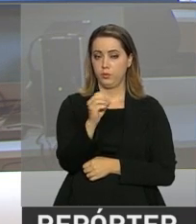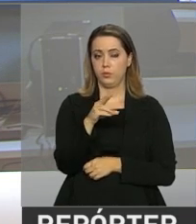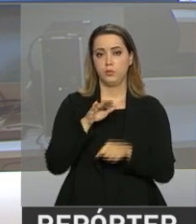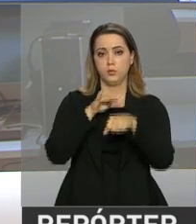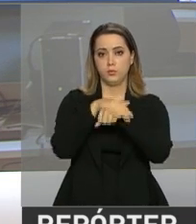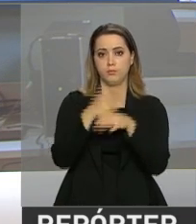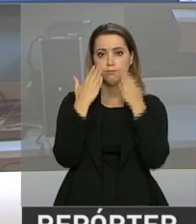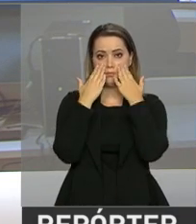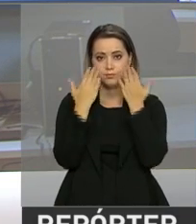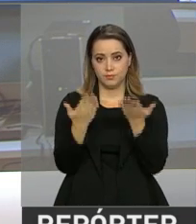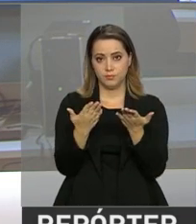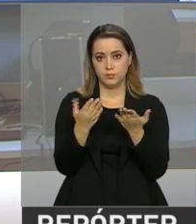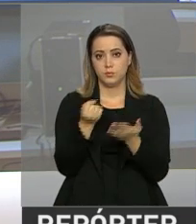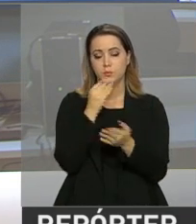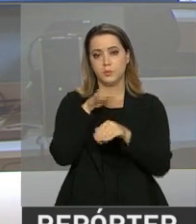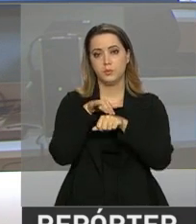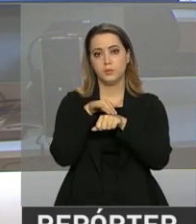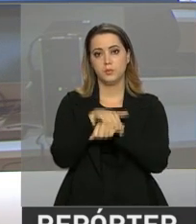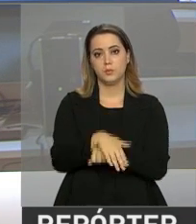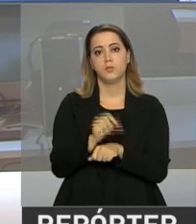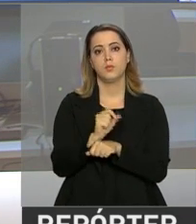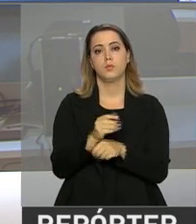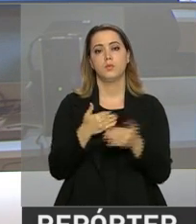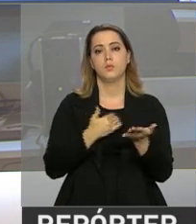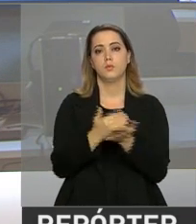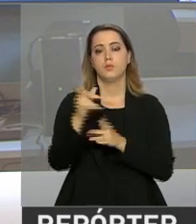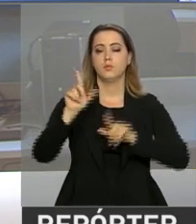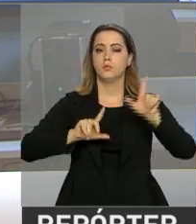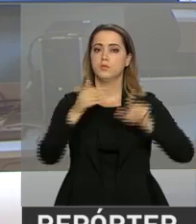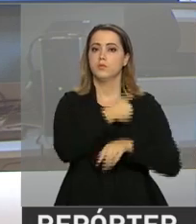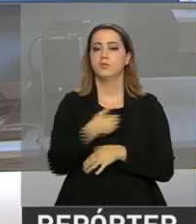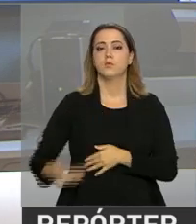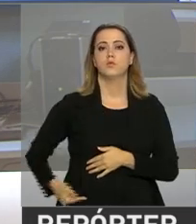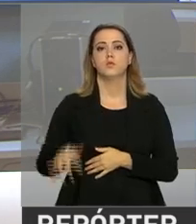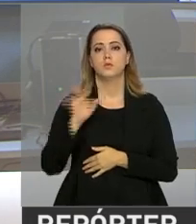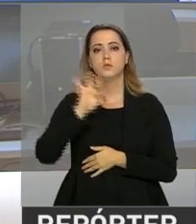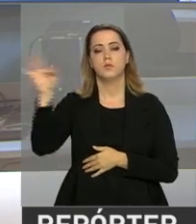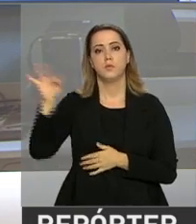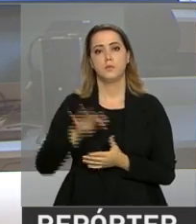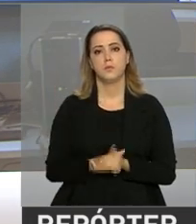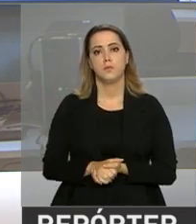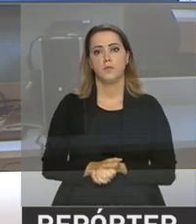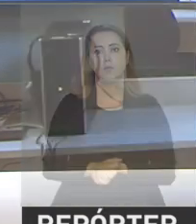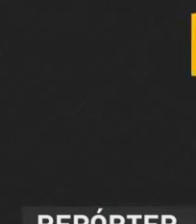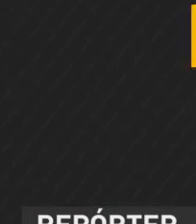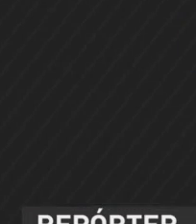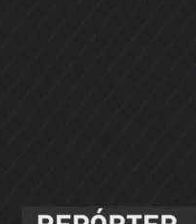edição. Uma boa noite para você e continue com a gente aqui na NBR, a TV do Governo Federal.